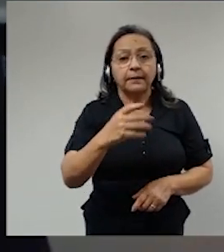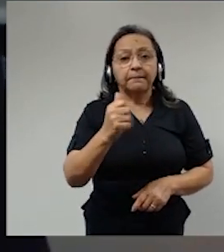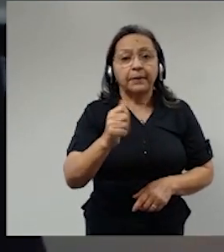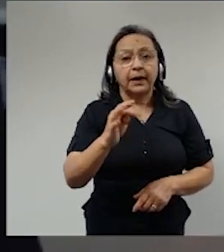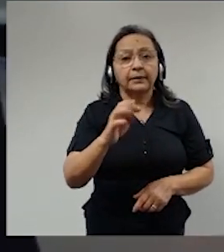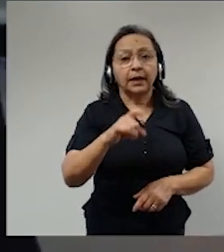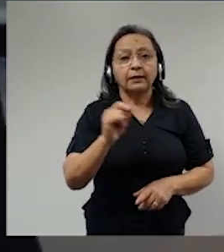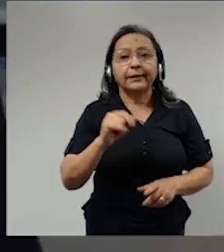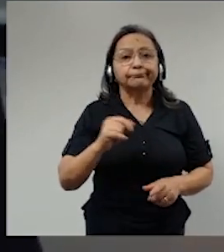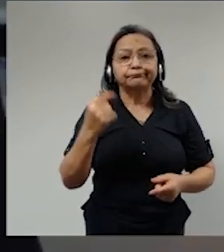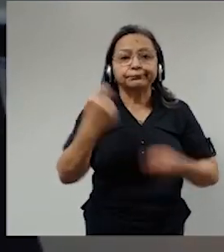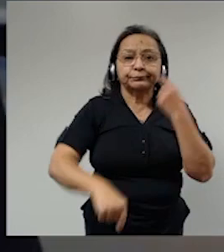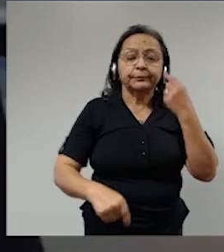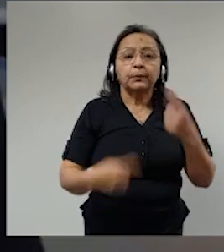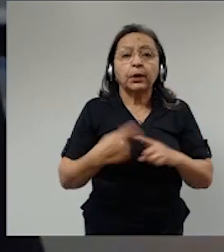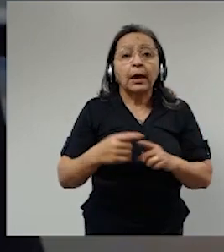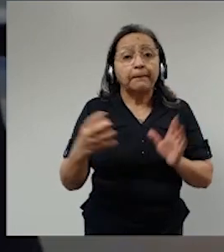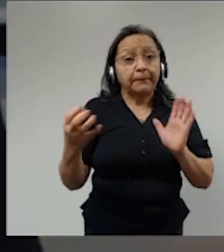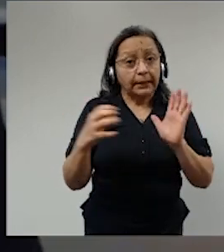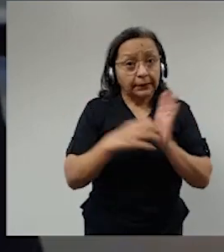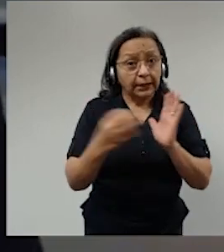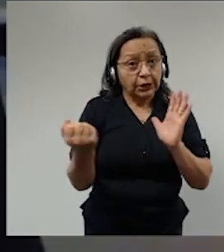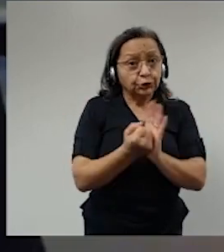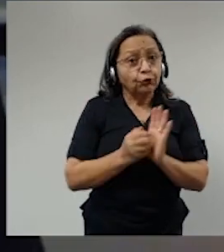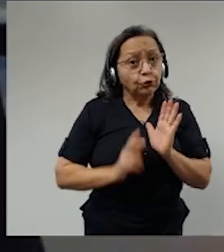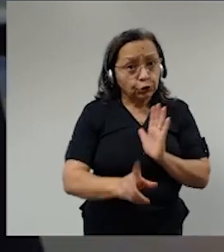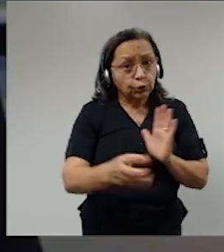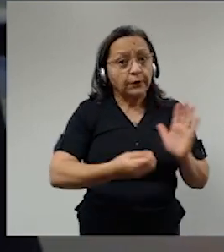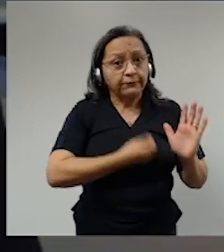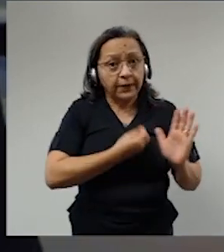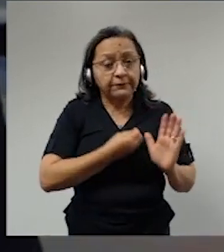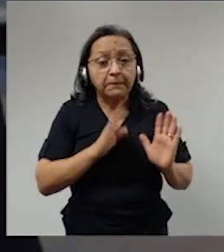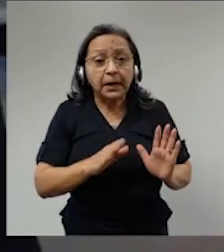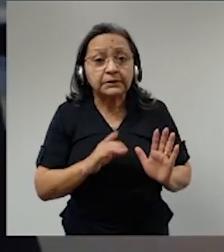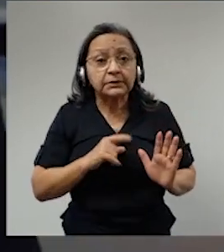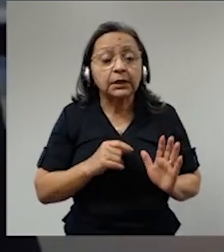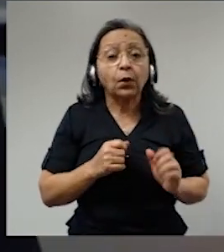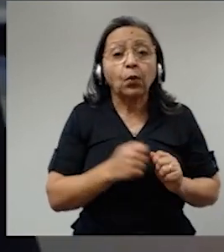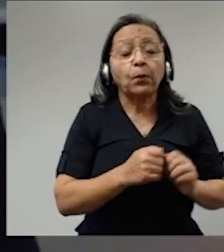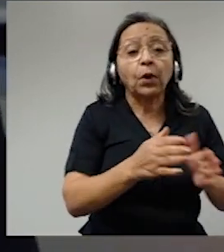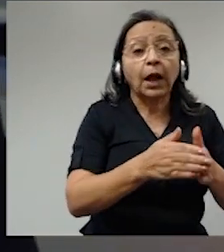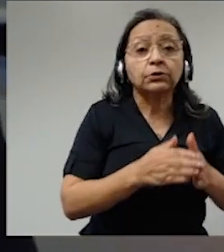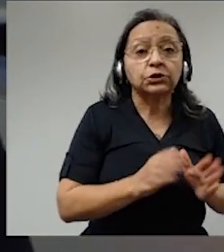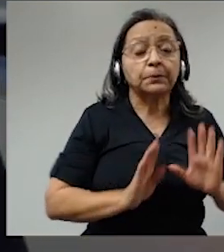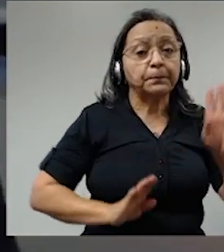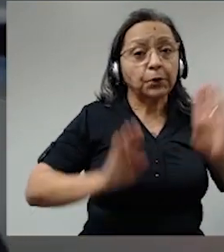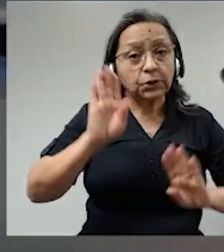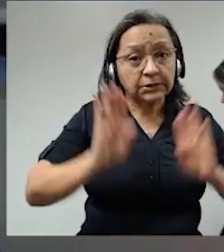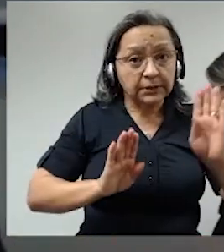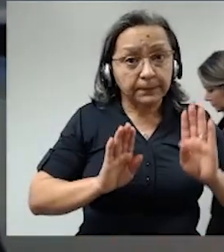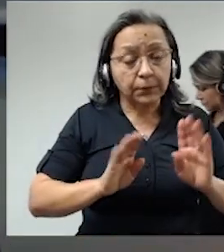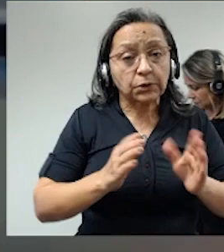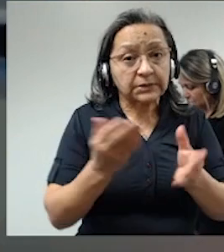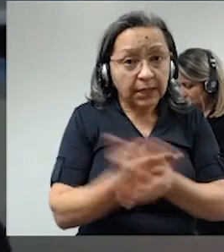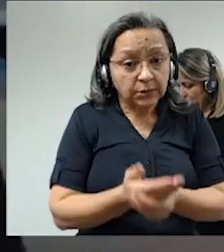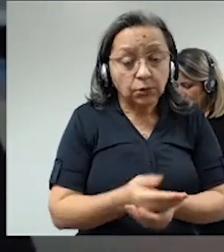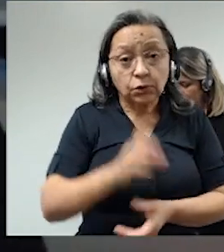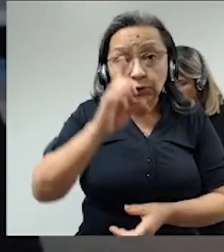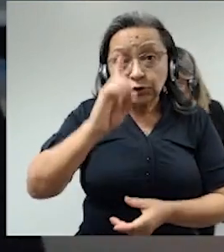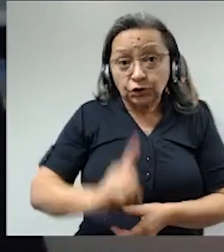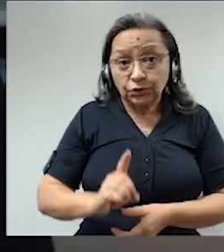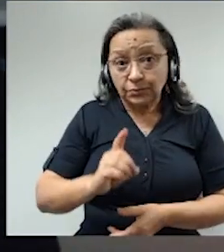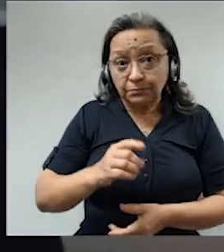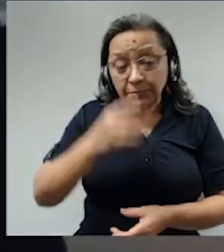porque a patente continua em vigor e, simplesmente, através da licença compulsória, o titular recebe uma remuneração e